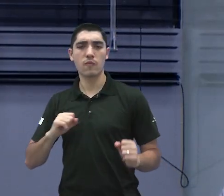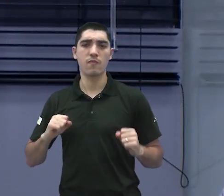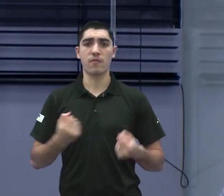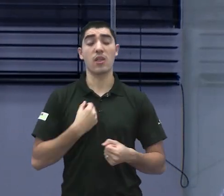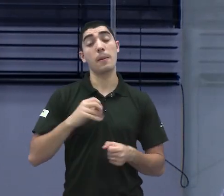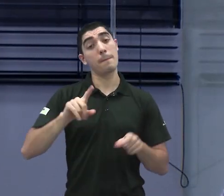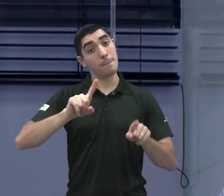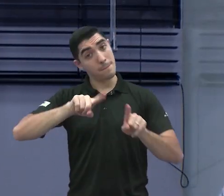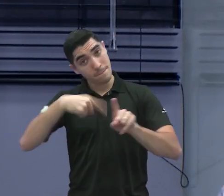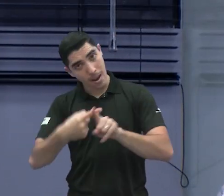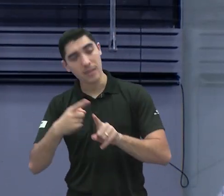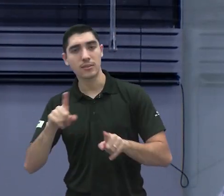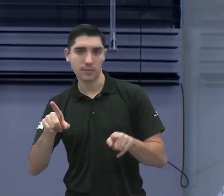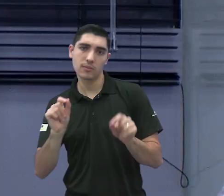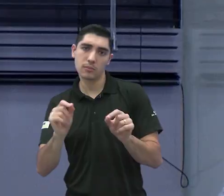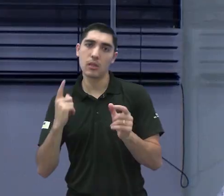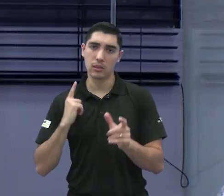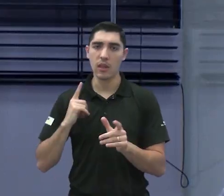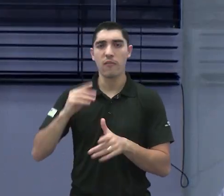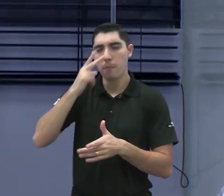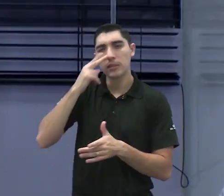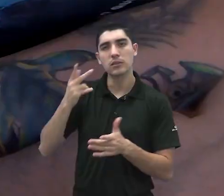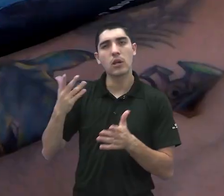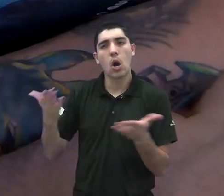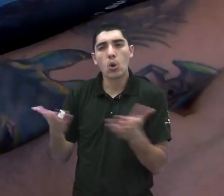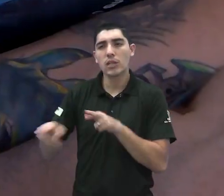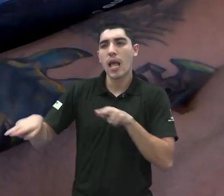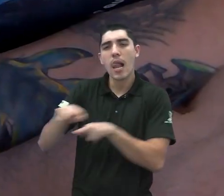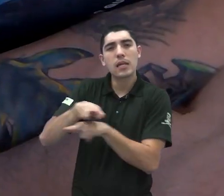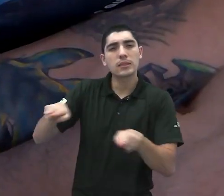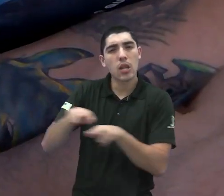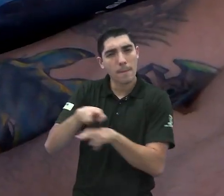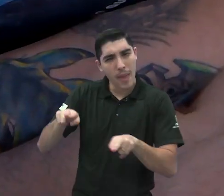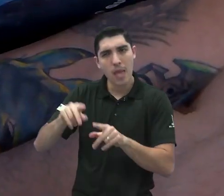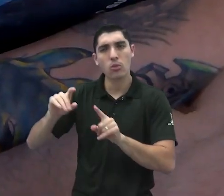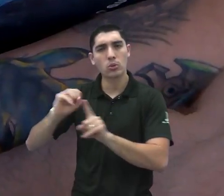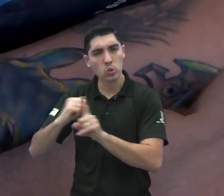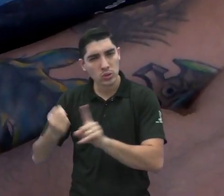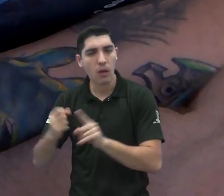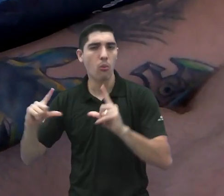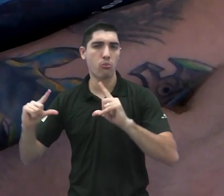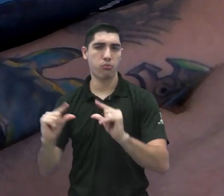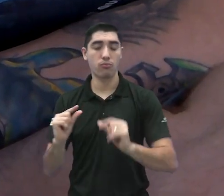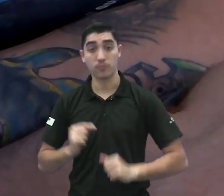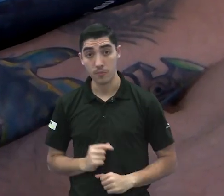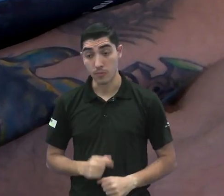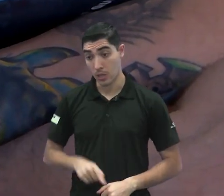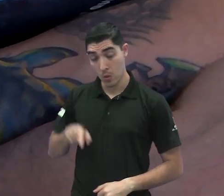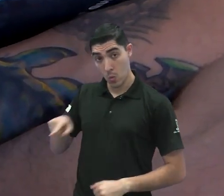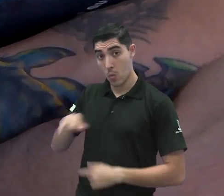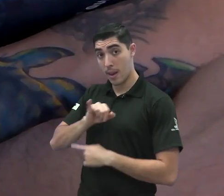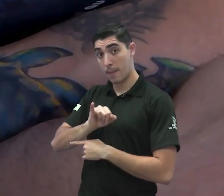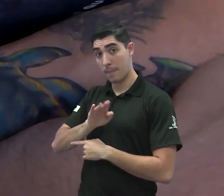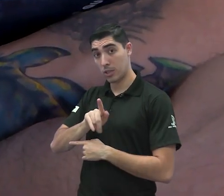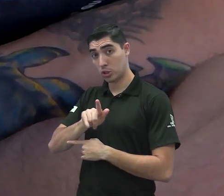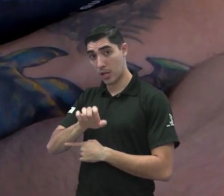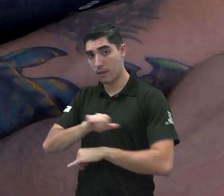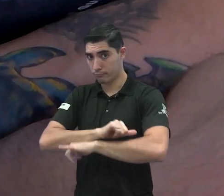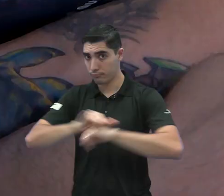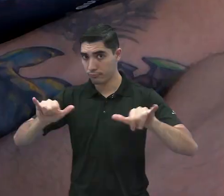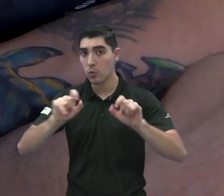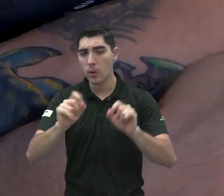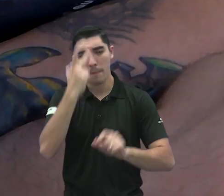quanto também uma certa fragilidade dos laços sociais hoje em dia. De acordo com o IBGE, outro motivo que explica o aumento